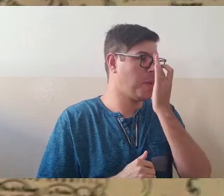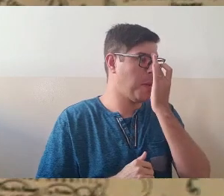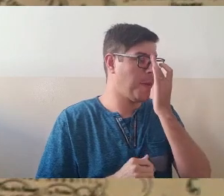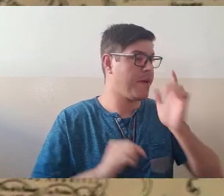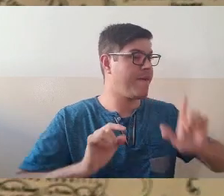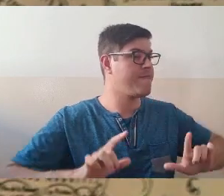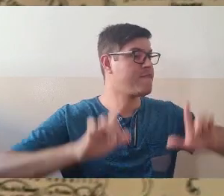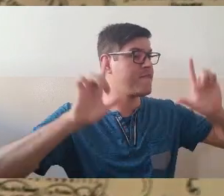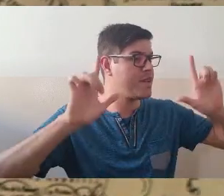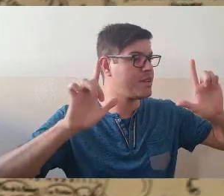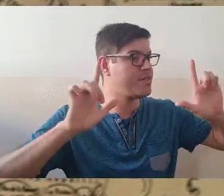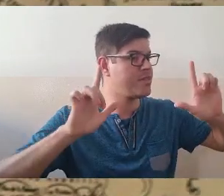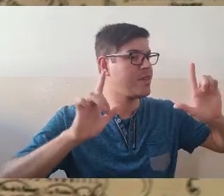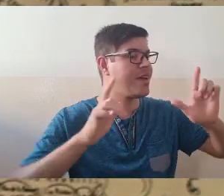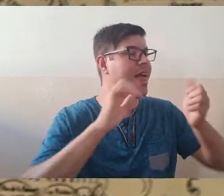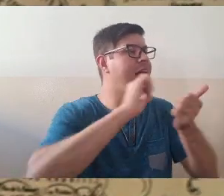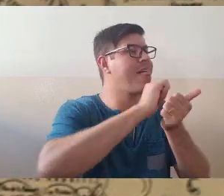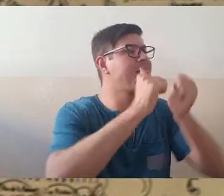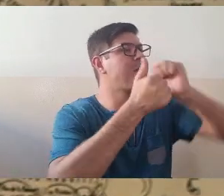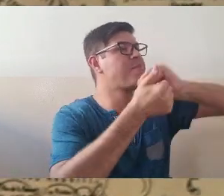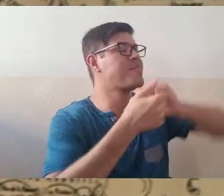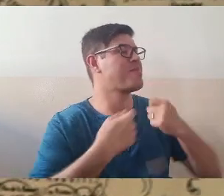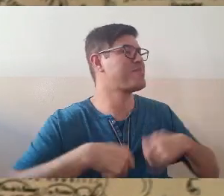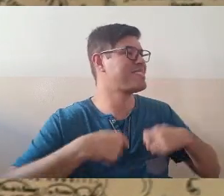muito importante, você vai se adaptando a tudo isso, né?